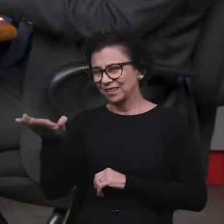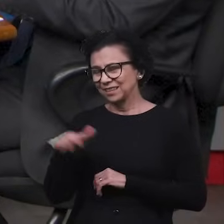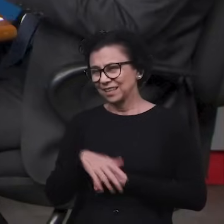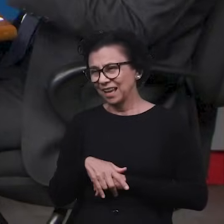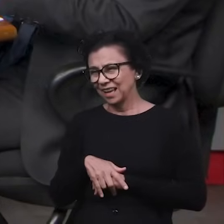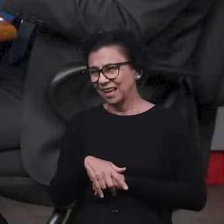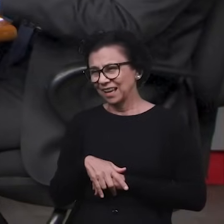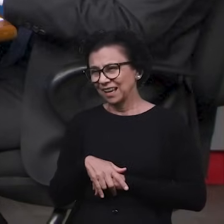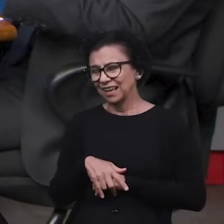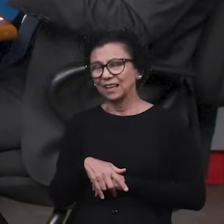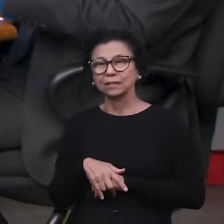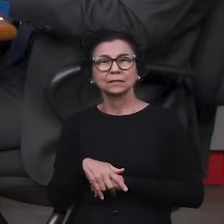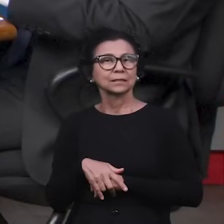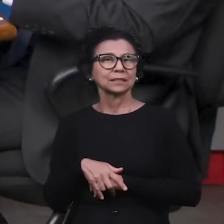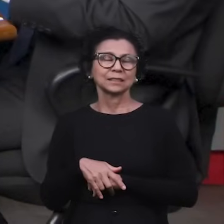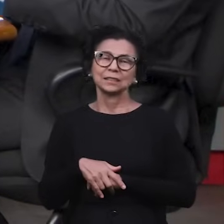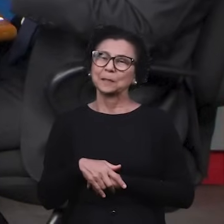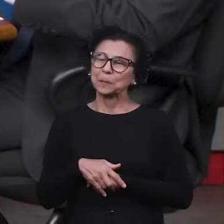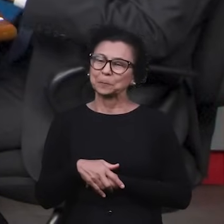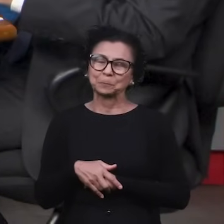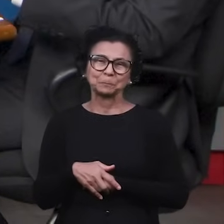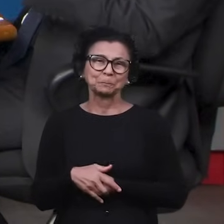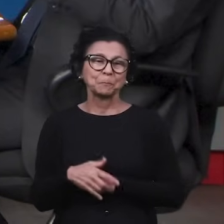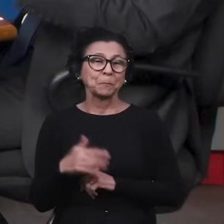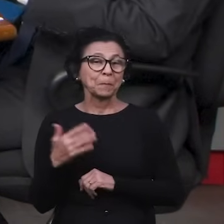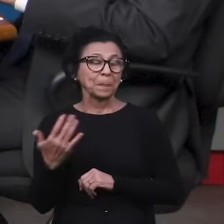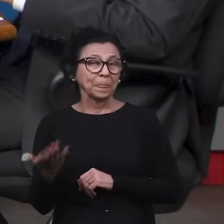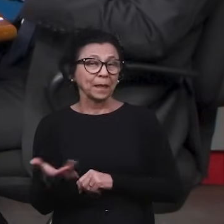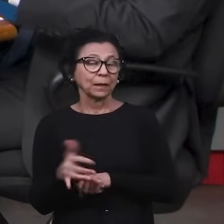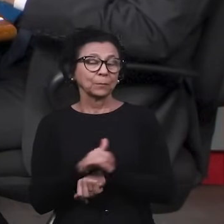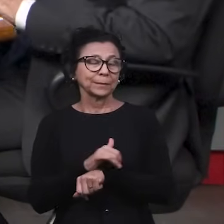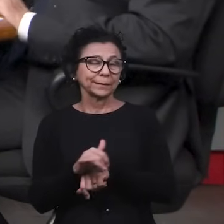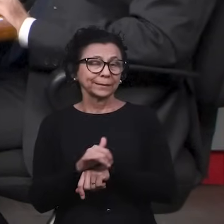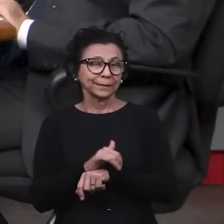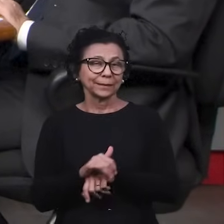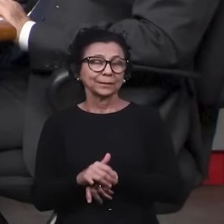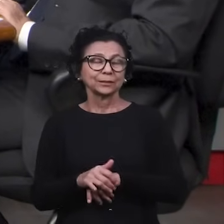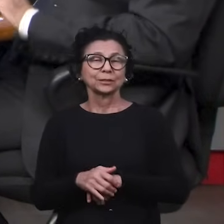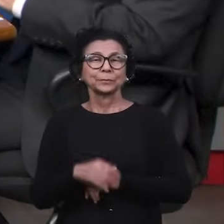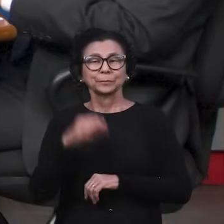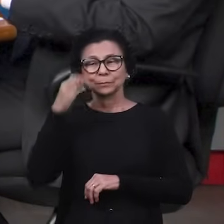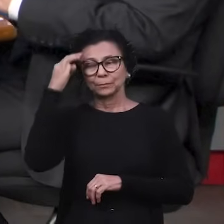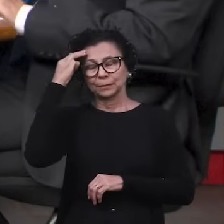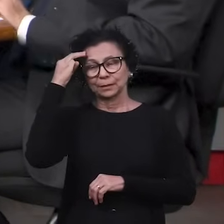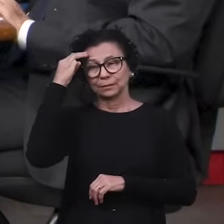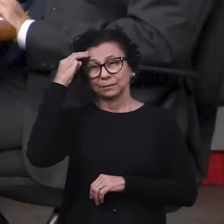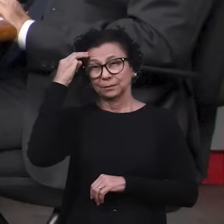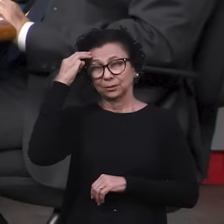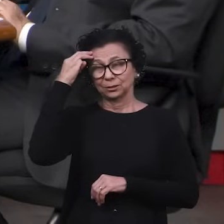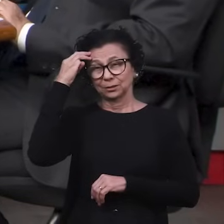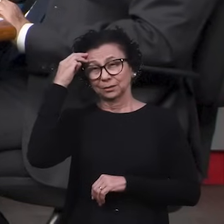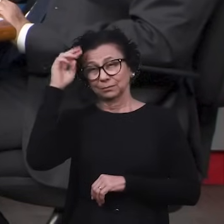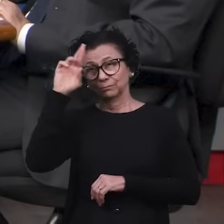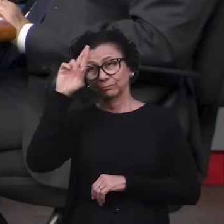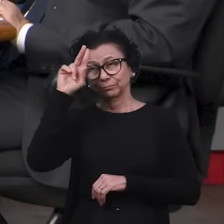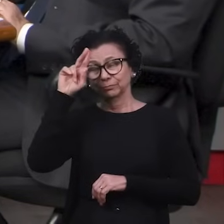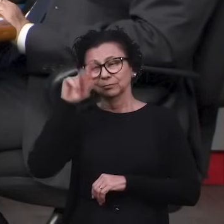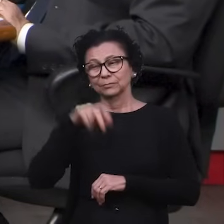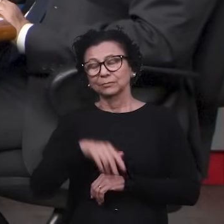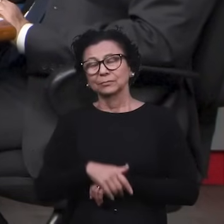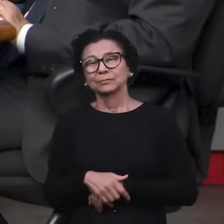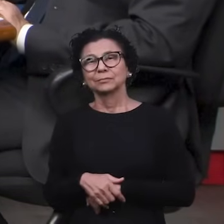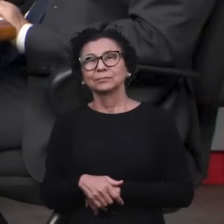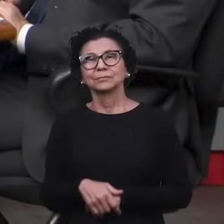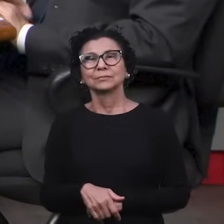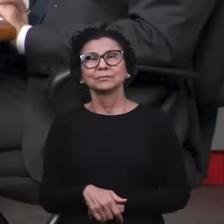na verdade conduzir como uma criança, porque ele realmente, a cabeça dele é uma cabeça que está nessa transição.